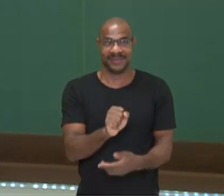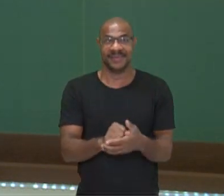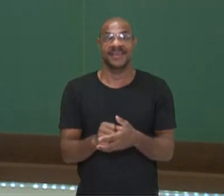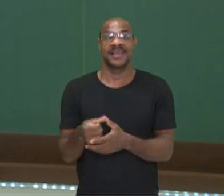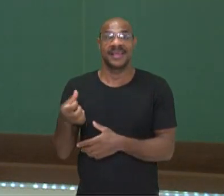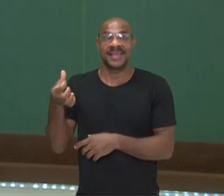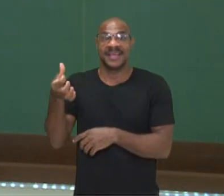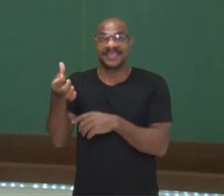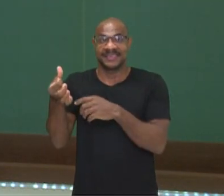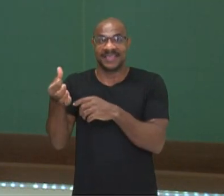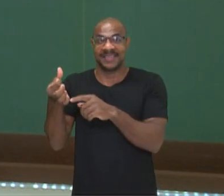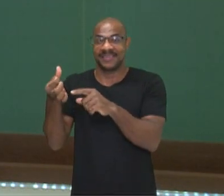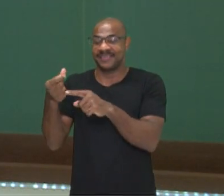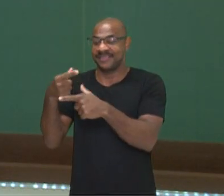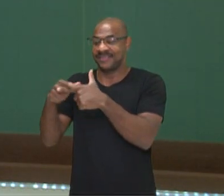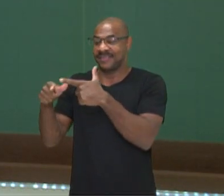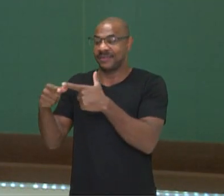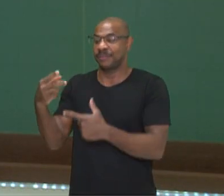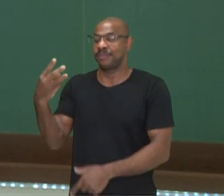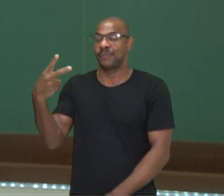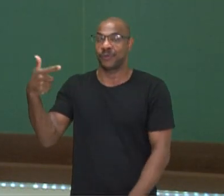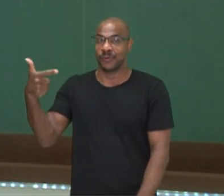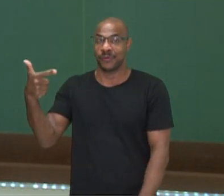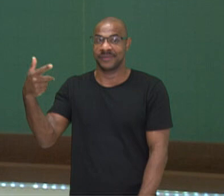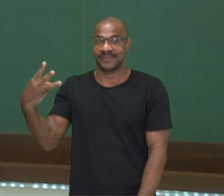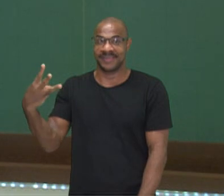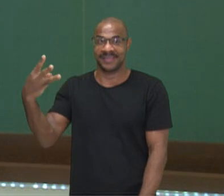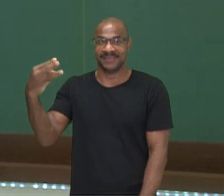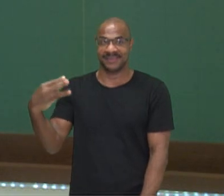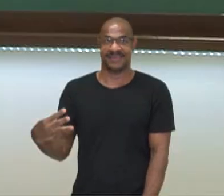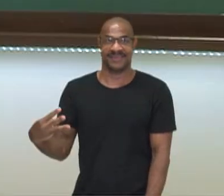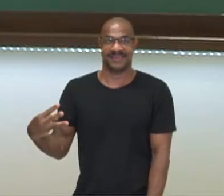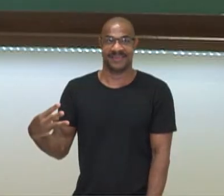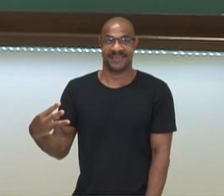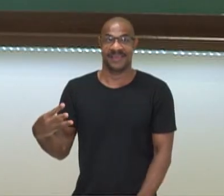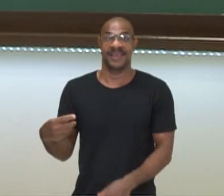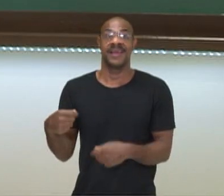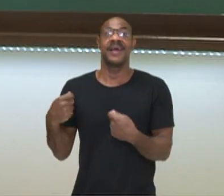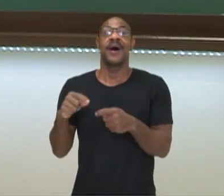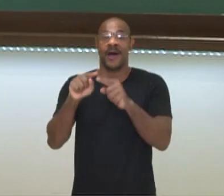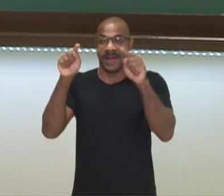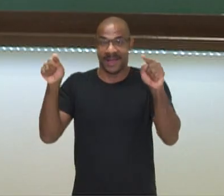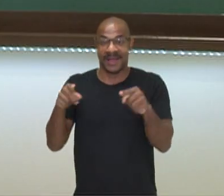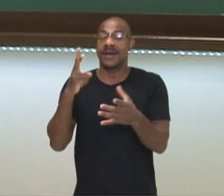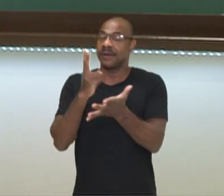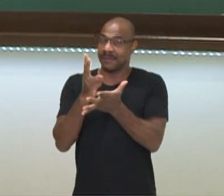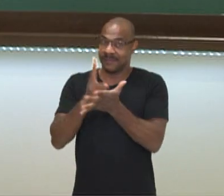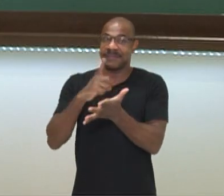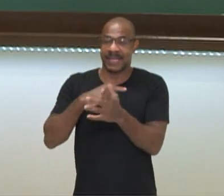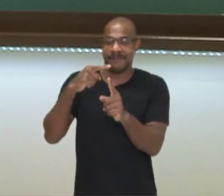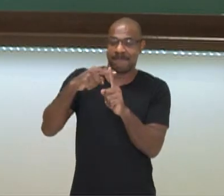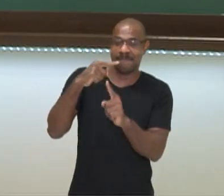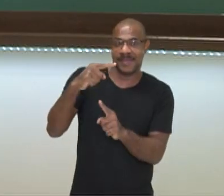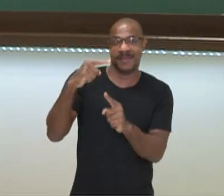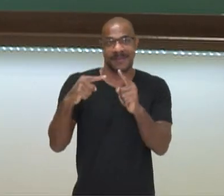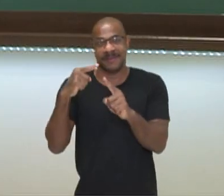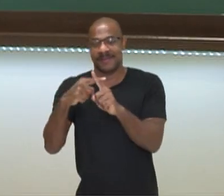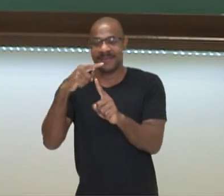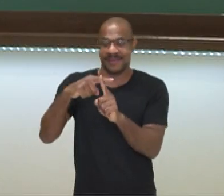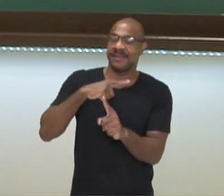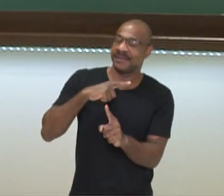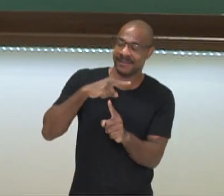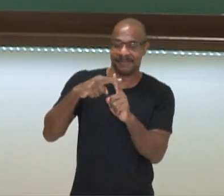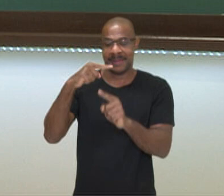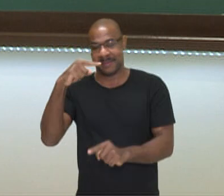por 2, 3. Mas como eu ainda tenho operação matemática dentro do parênteses para ser resolvido, ele não pode